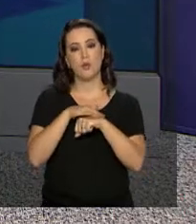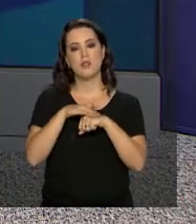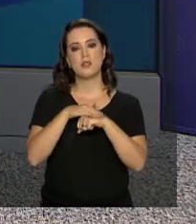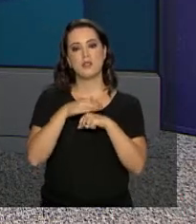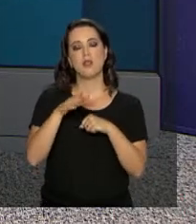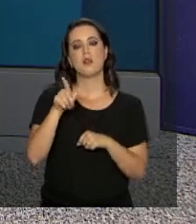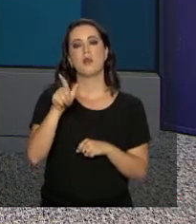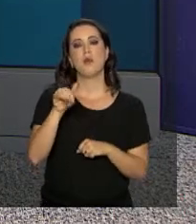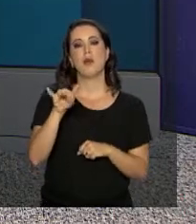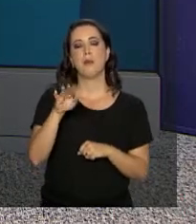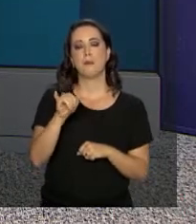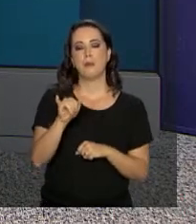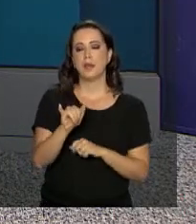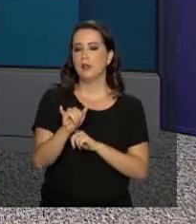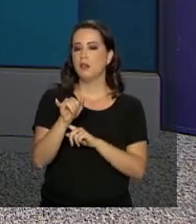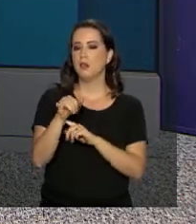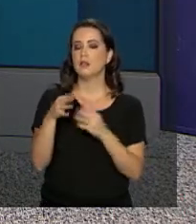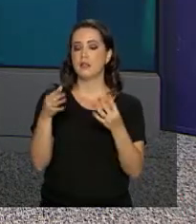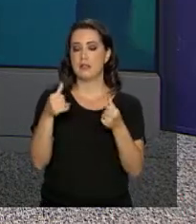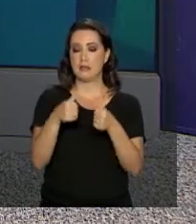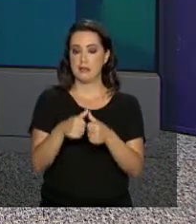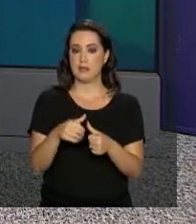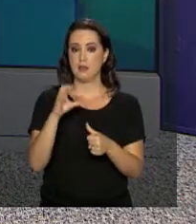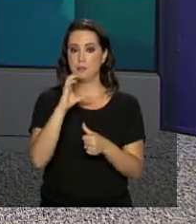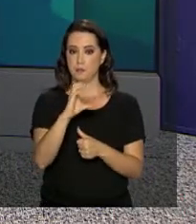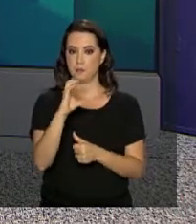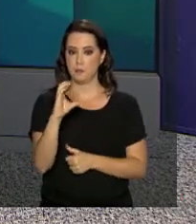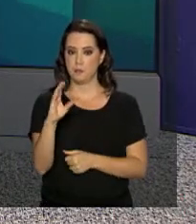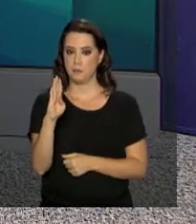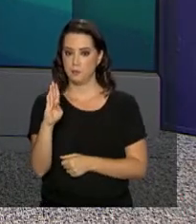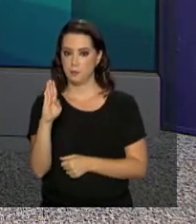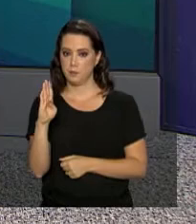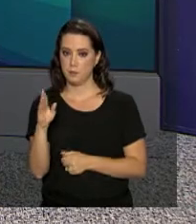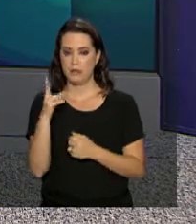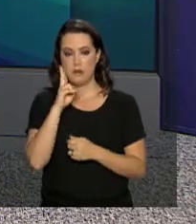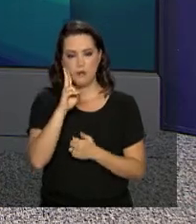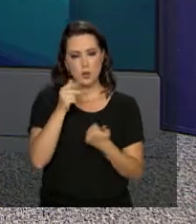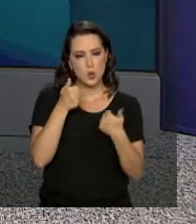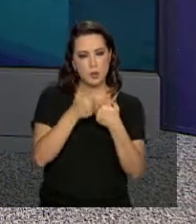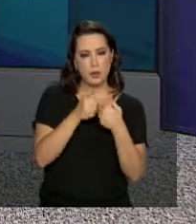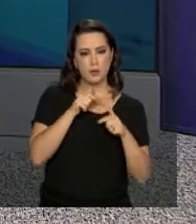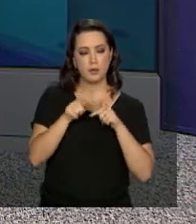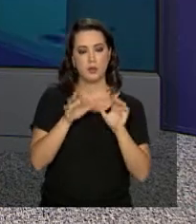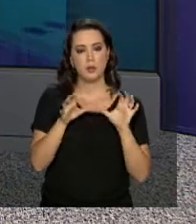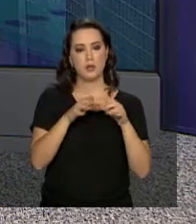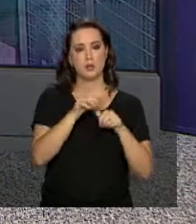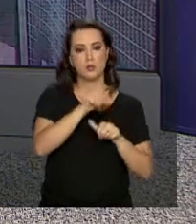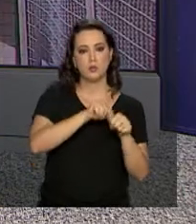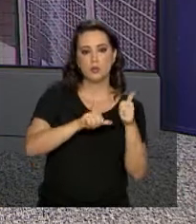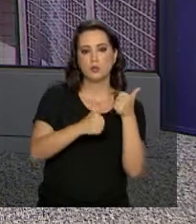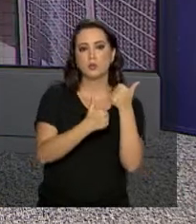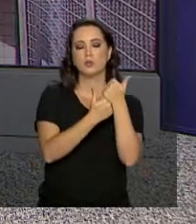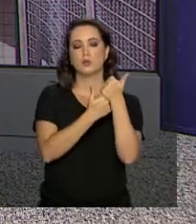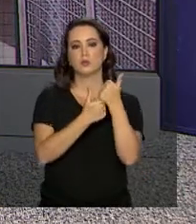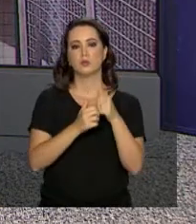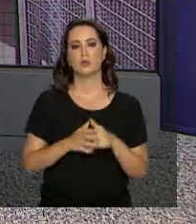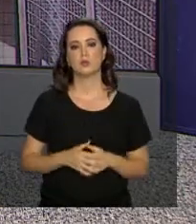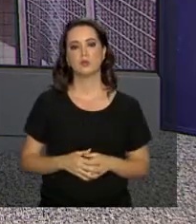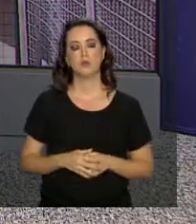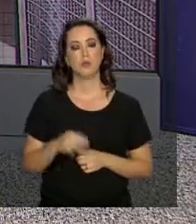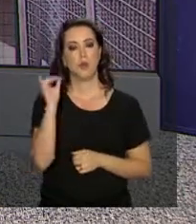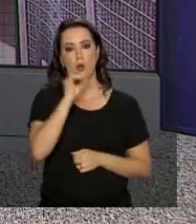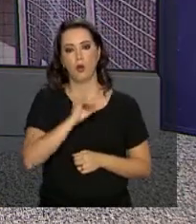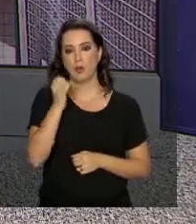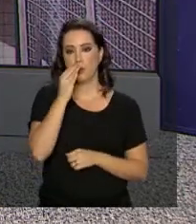repórter Gabriela Noronha, que está no Centro Cultural Banco do Brasil e acompanha os trabalhos da equipe de transição do governo.